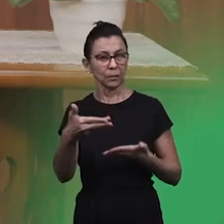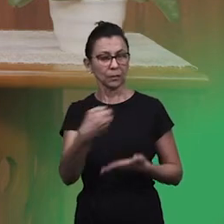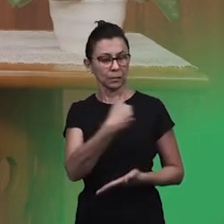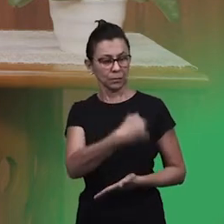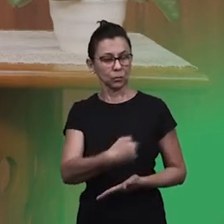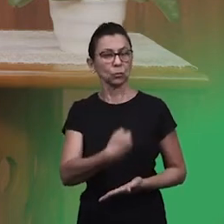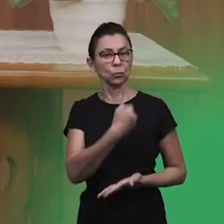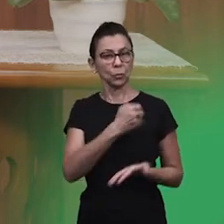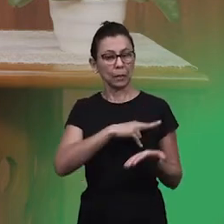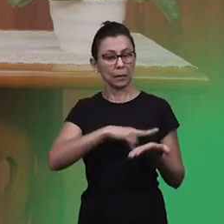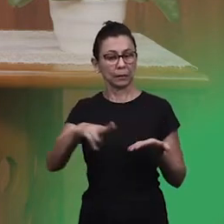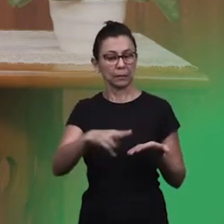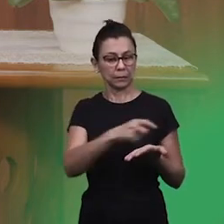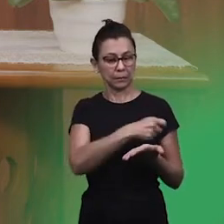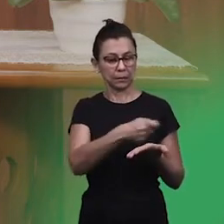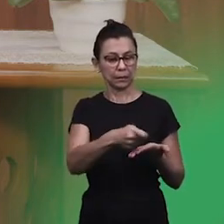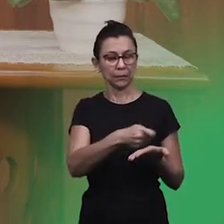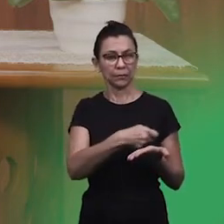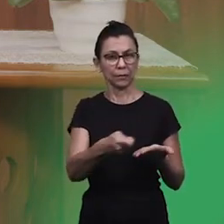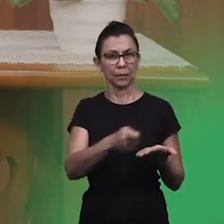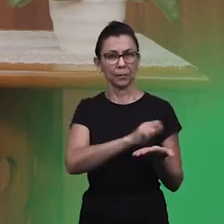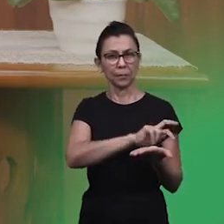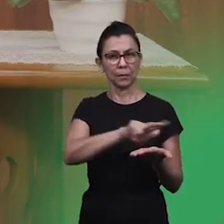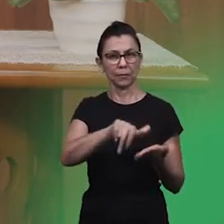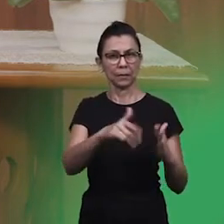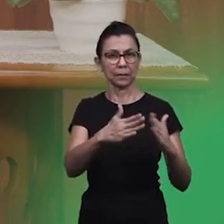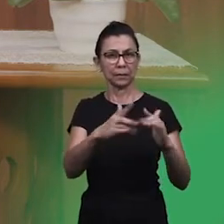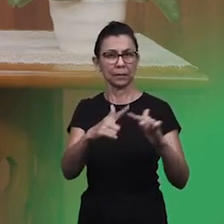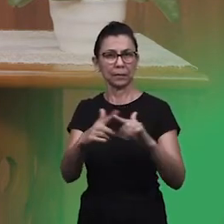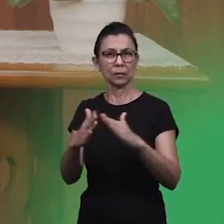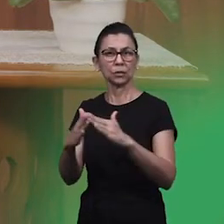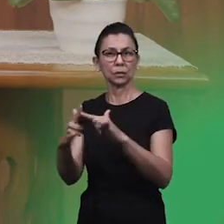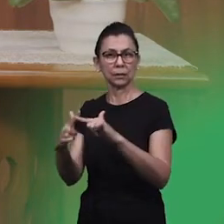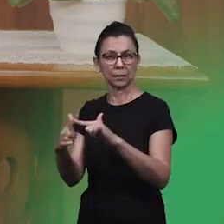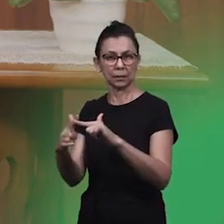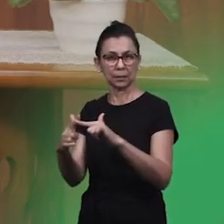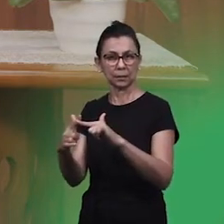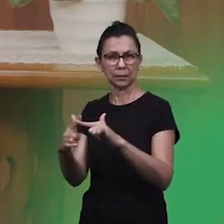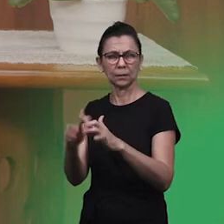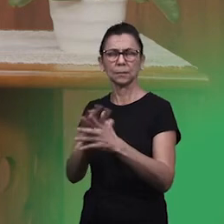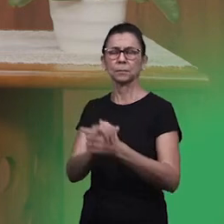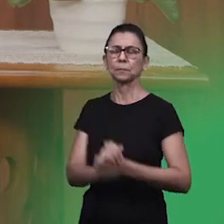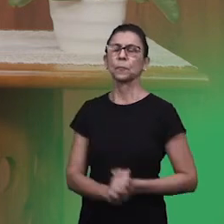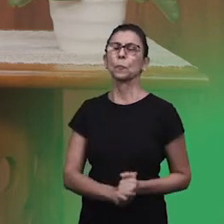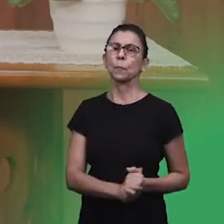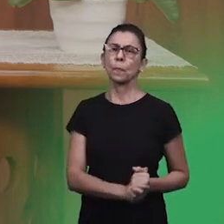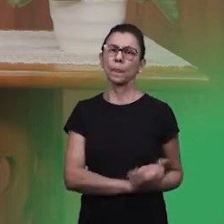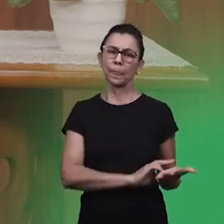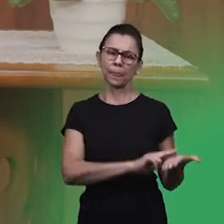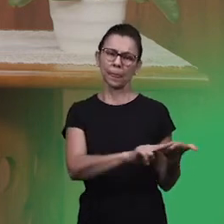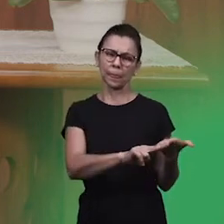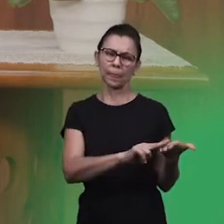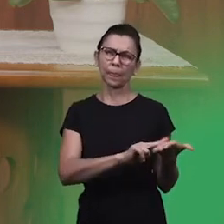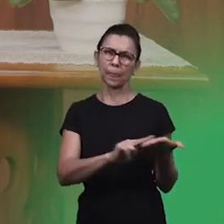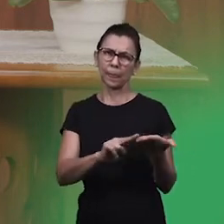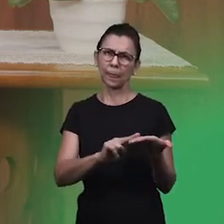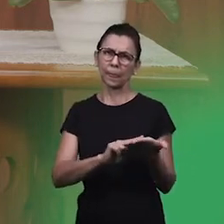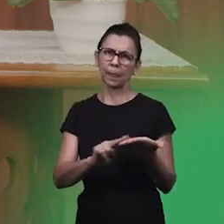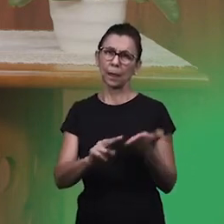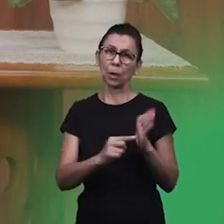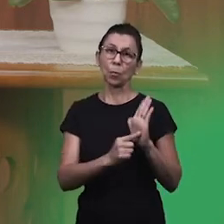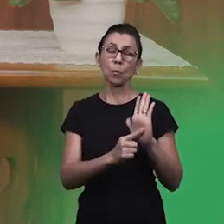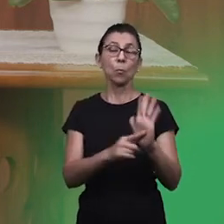essas cartas que foram ditadas pelo próprio Senhor Jesus. E essas cartas, elas mostram toda